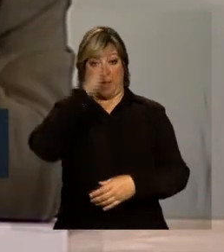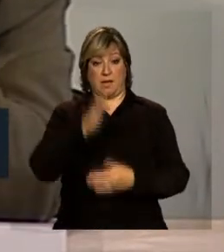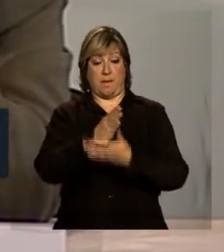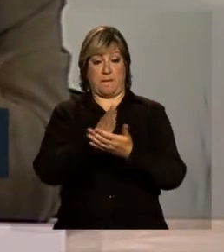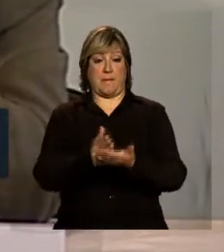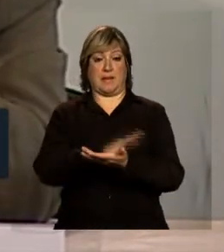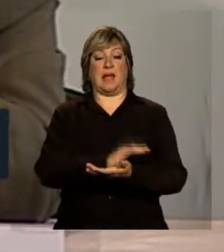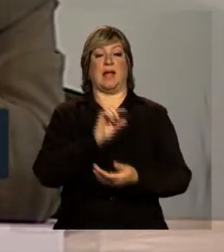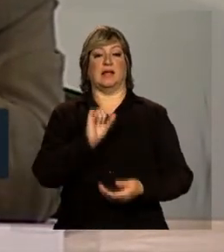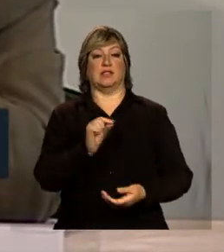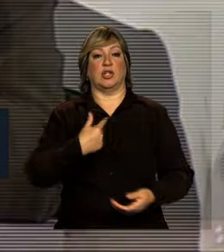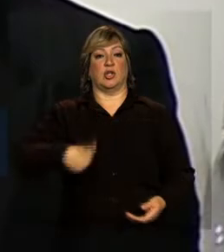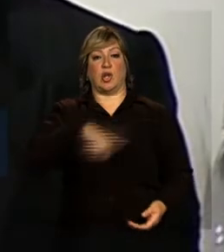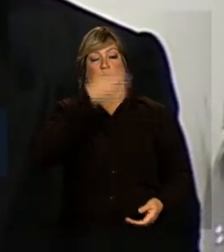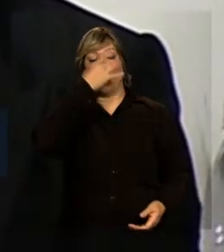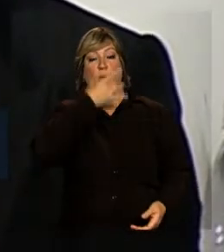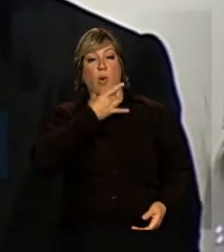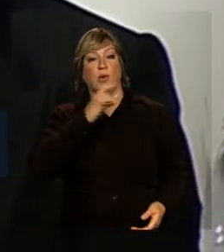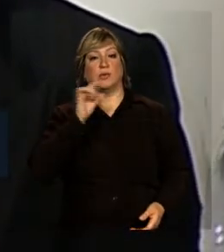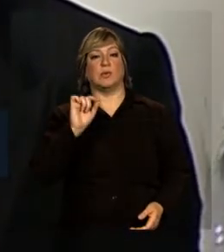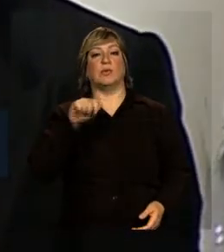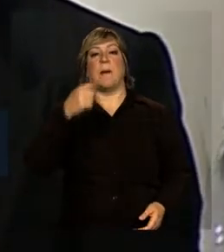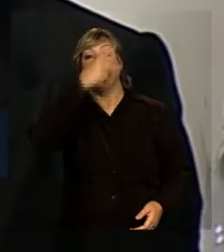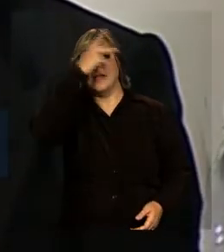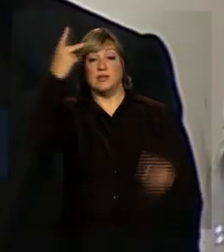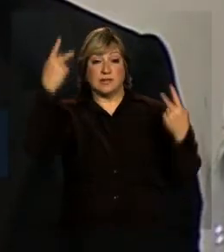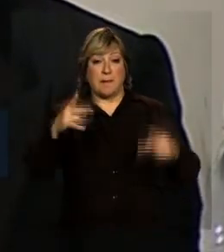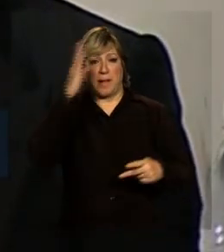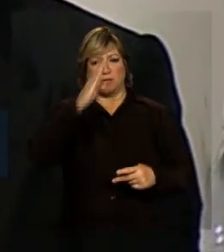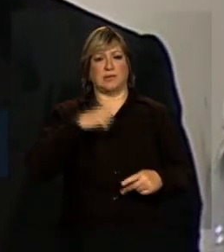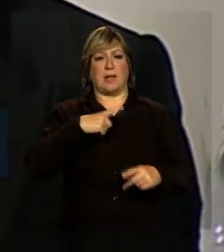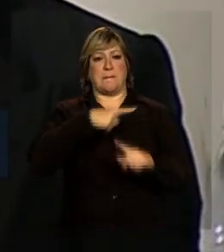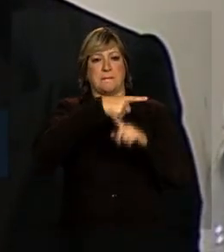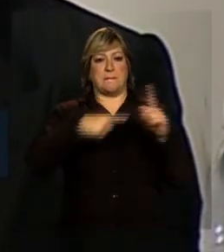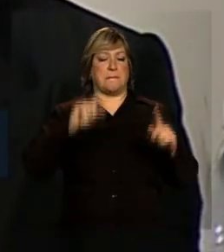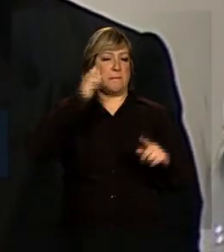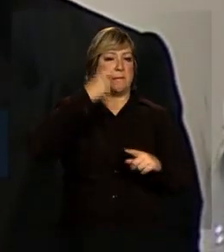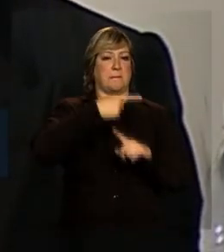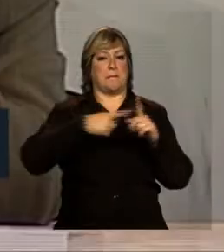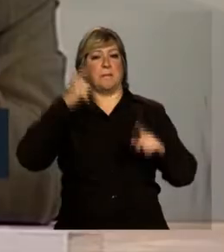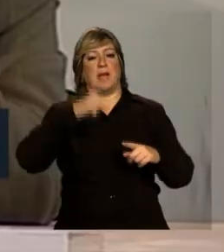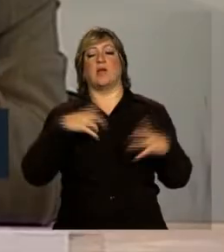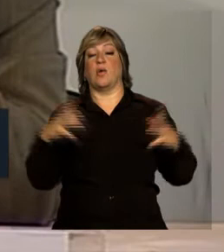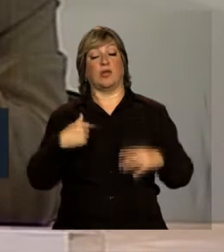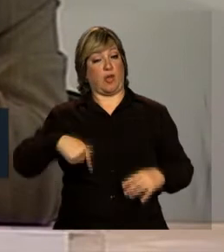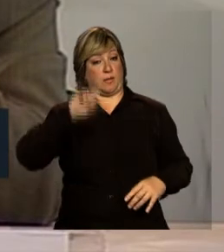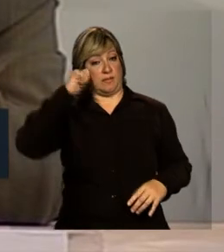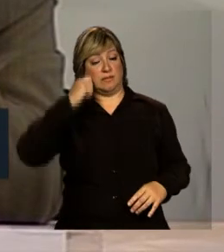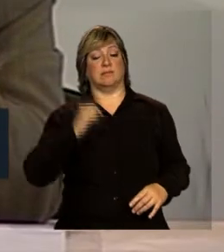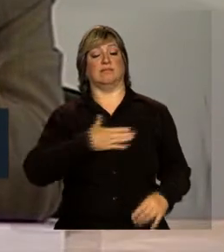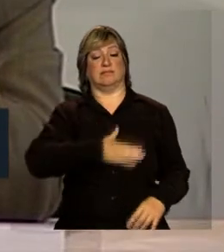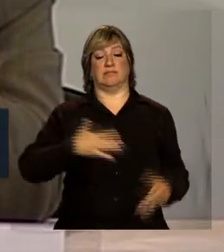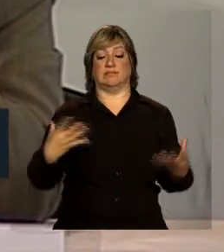nosso rosto, como disse, é um motivo de alegria, é um motivo de honra